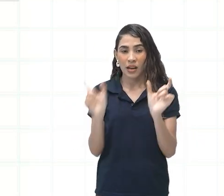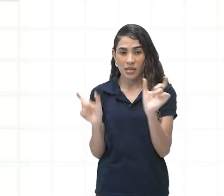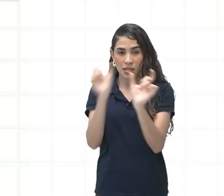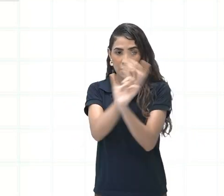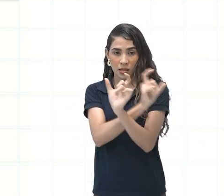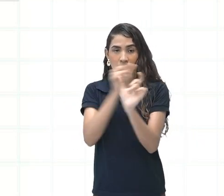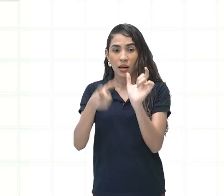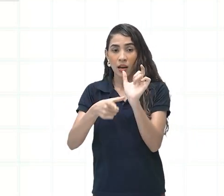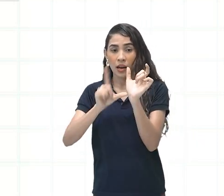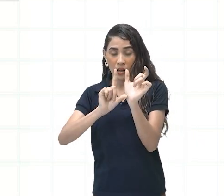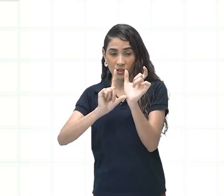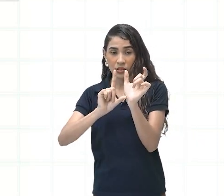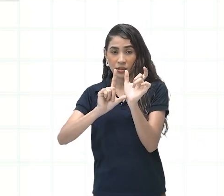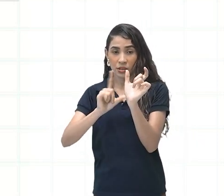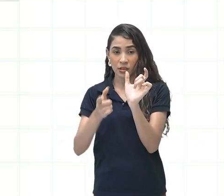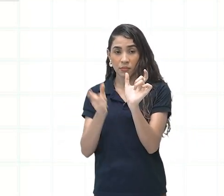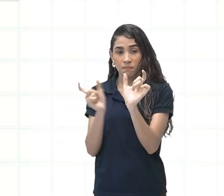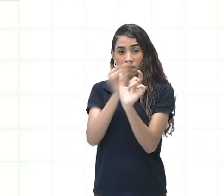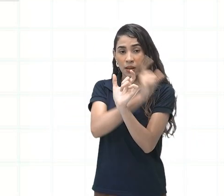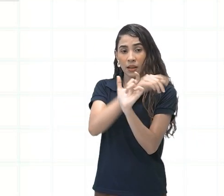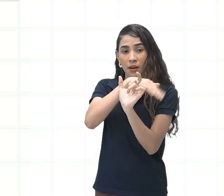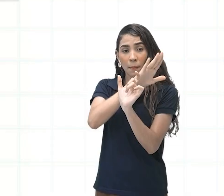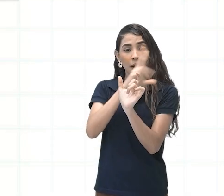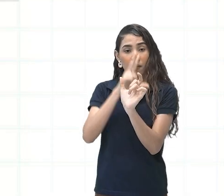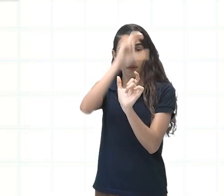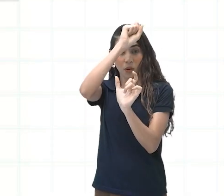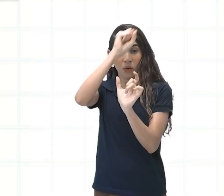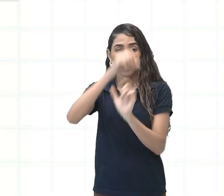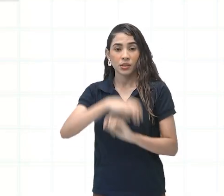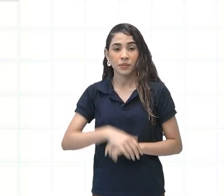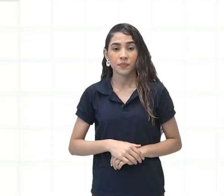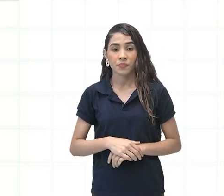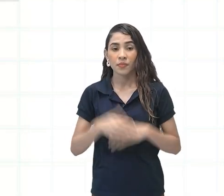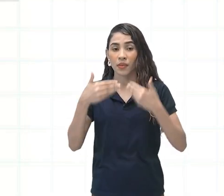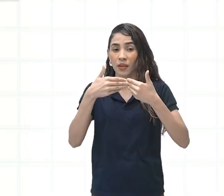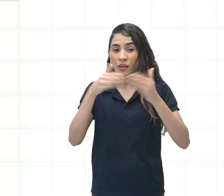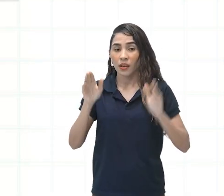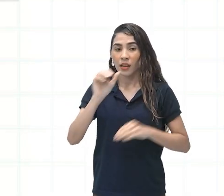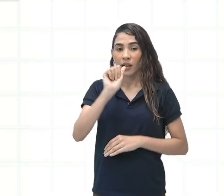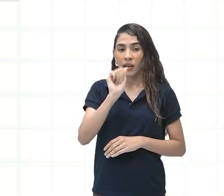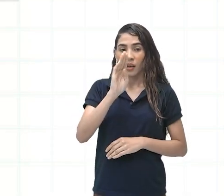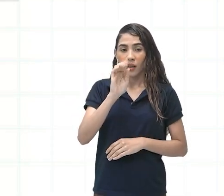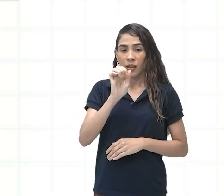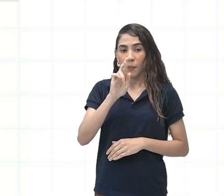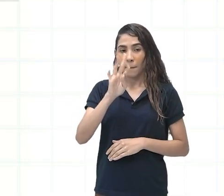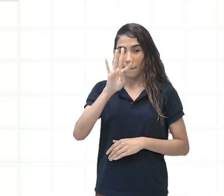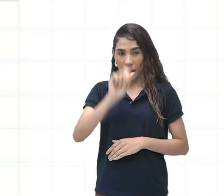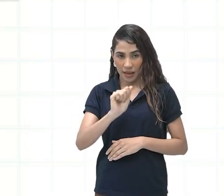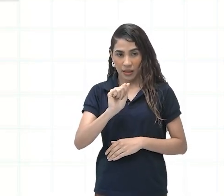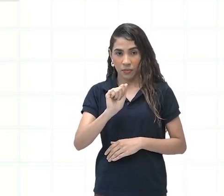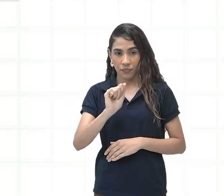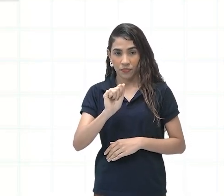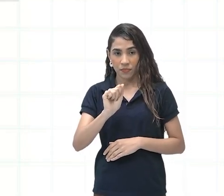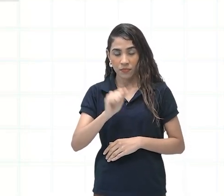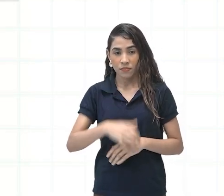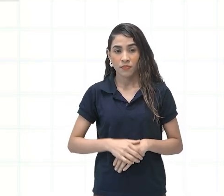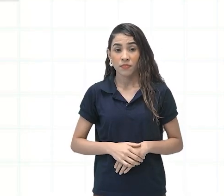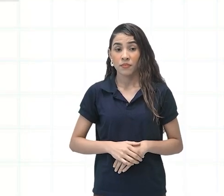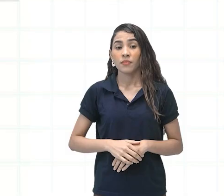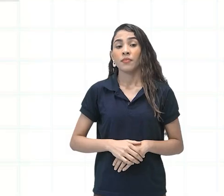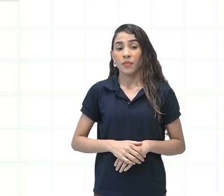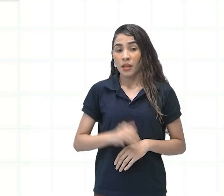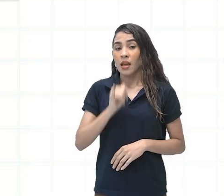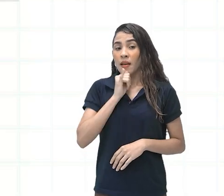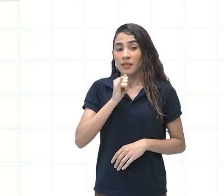sílaba tônica de uma forma aberta, uma pronúncia mais aberta. Aqui nos